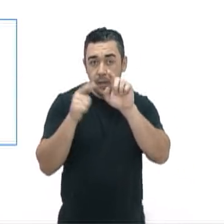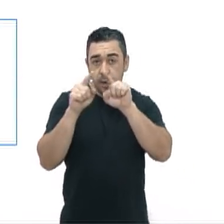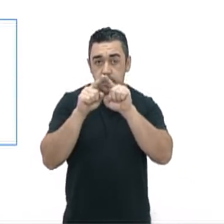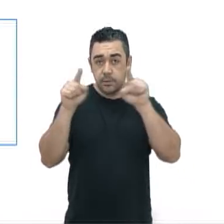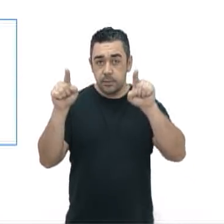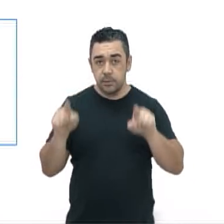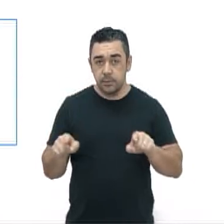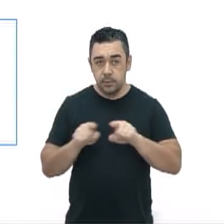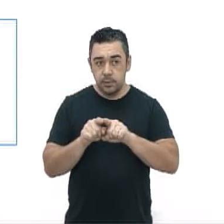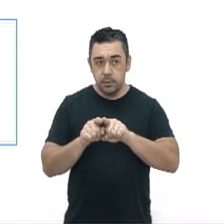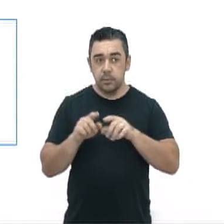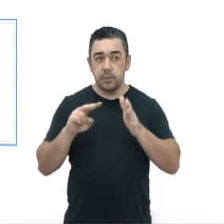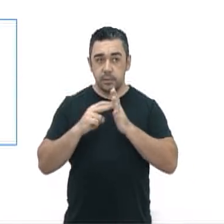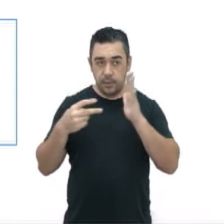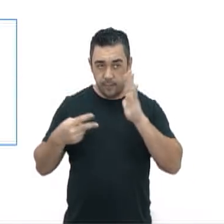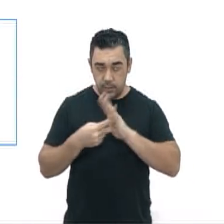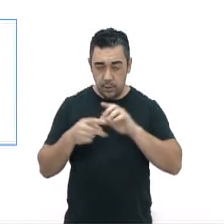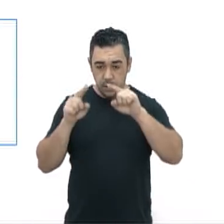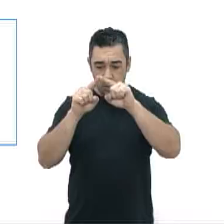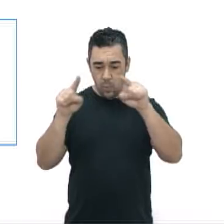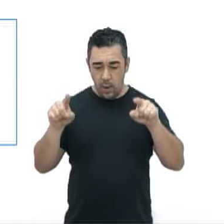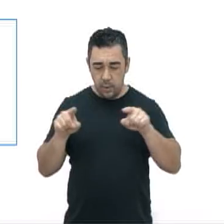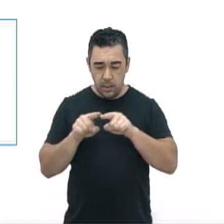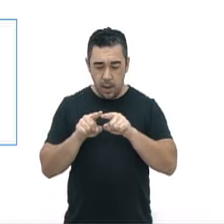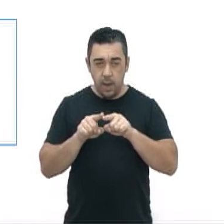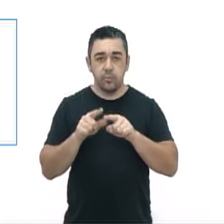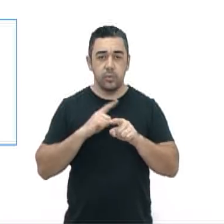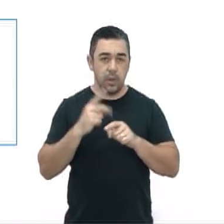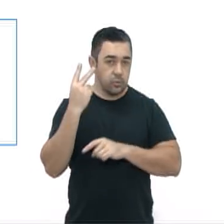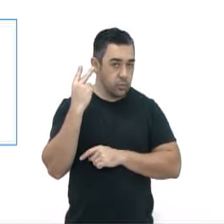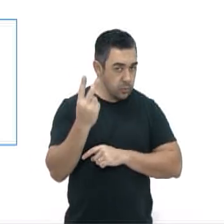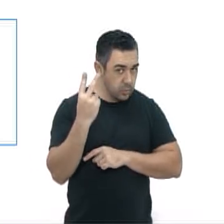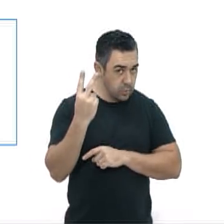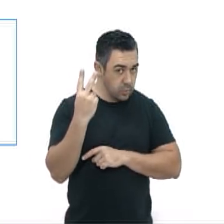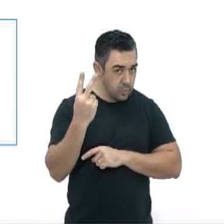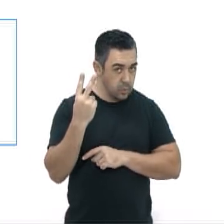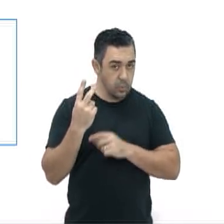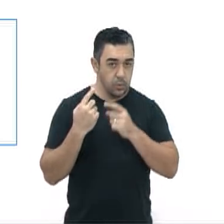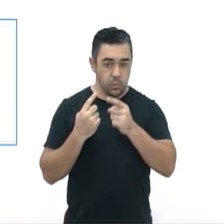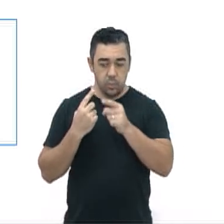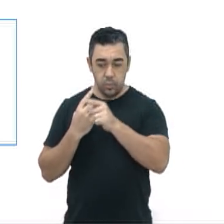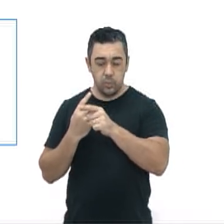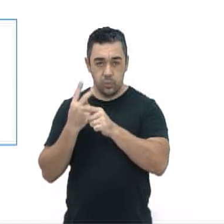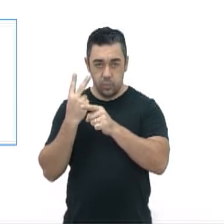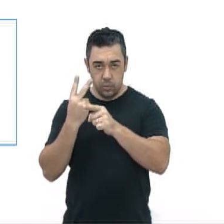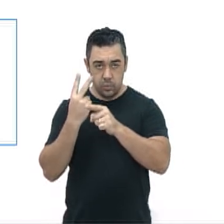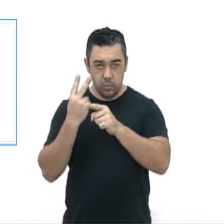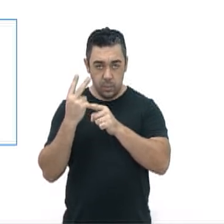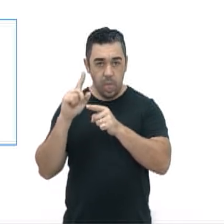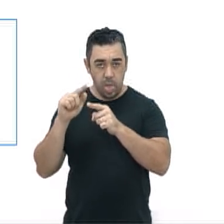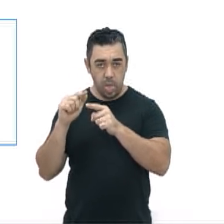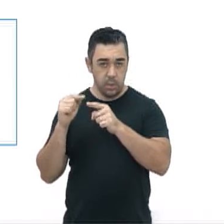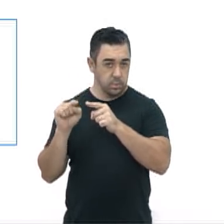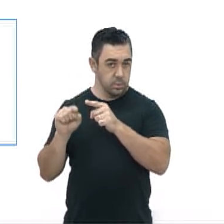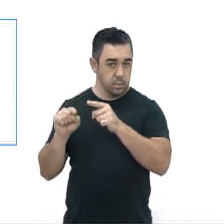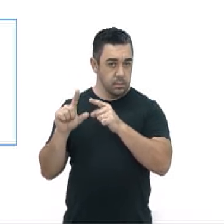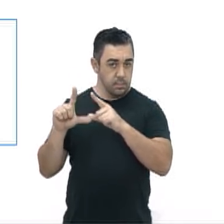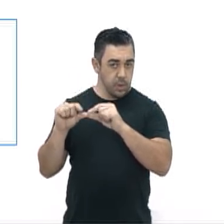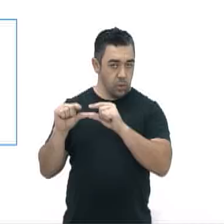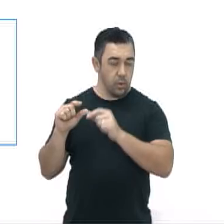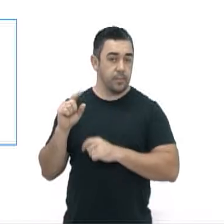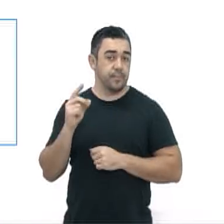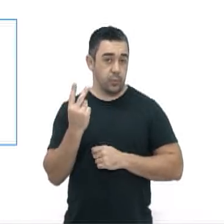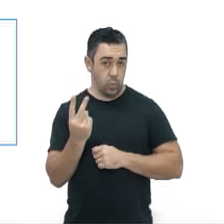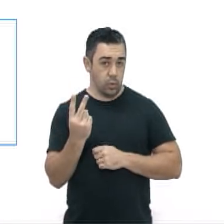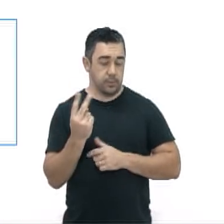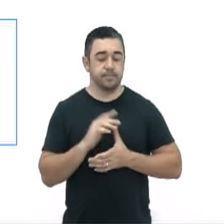dizer que no quadrado cabem 2 unidades, ó. Aqui, ó, não é a nossa unidade, não é o triângulo menor? Muito